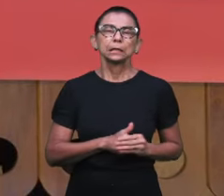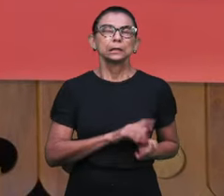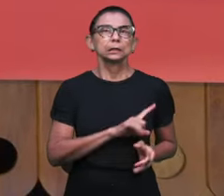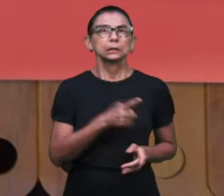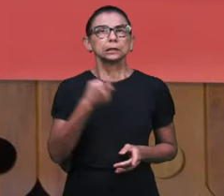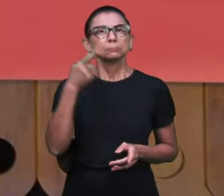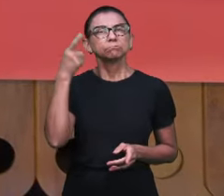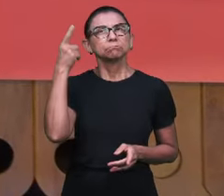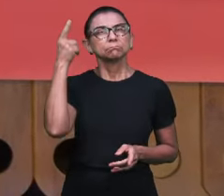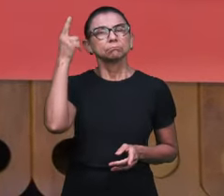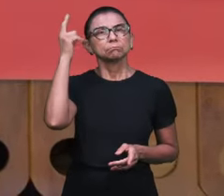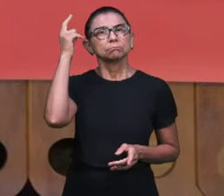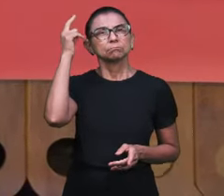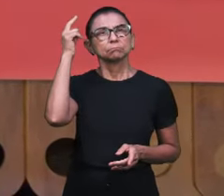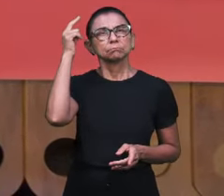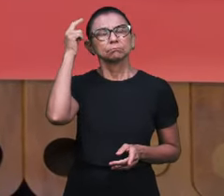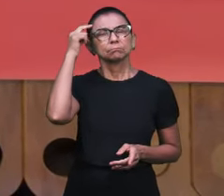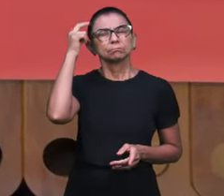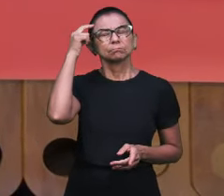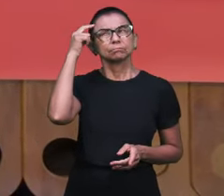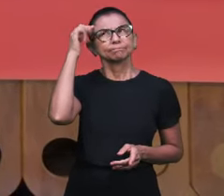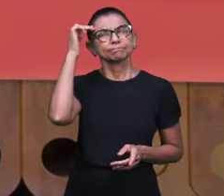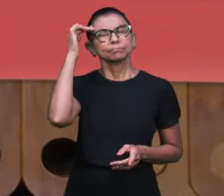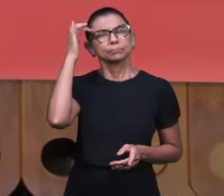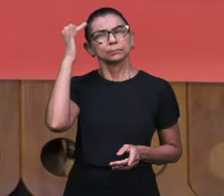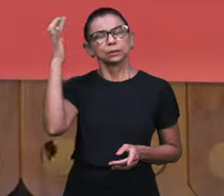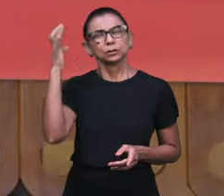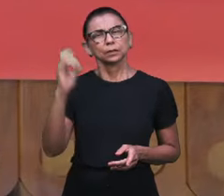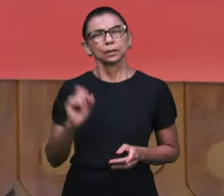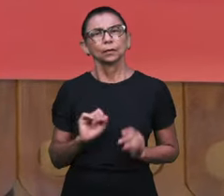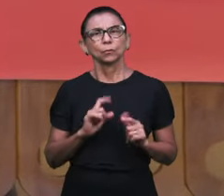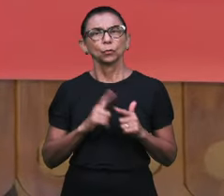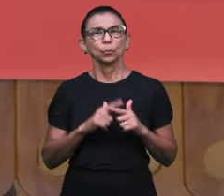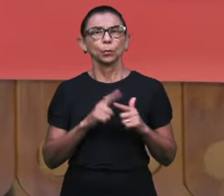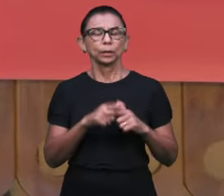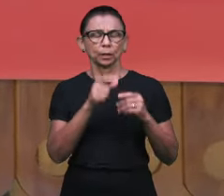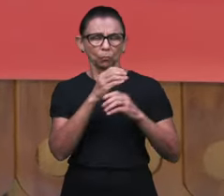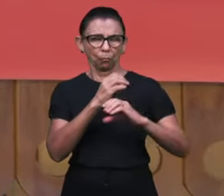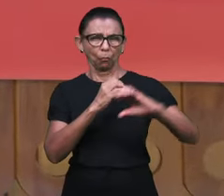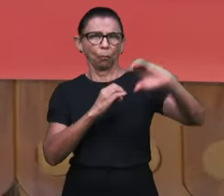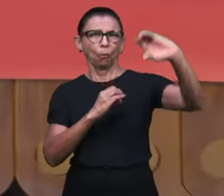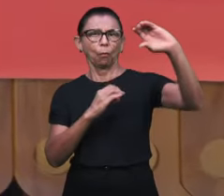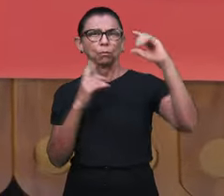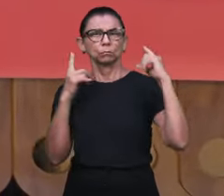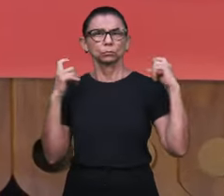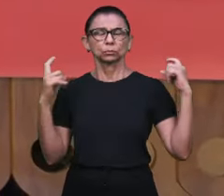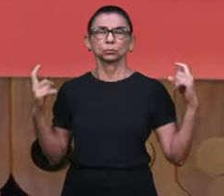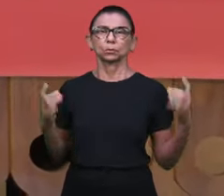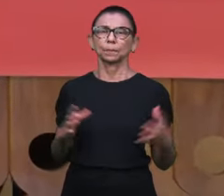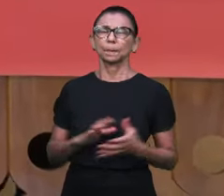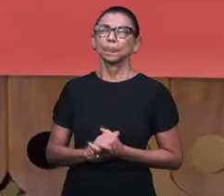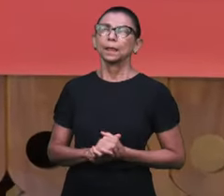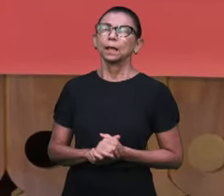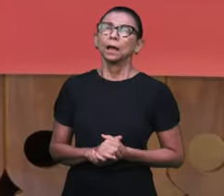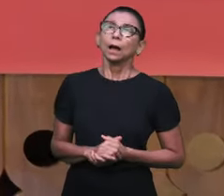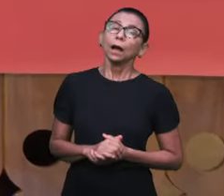ele trazia uma consciência ao povo. Não era só o mês que estava iniciando, não era só o rei que estava